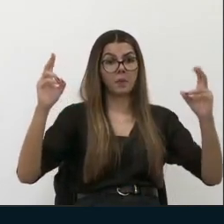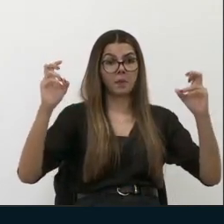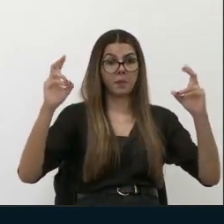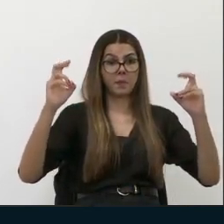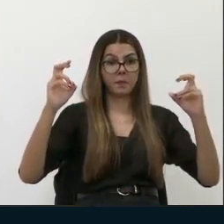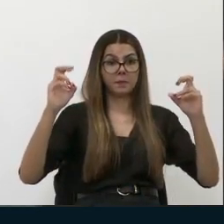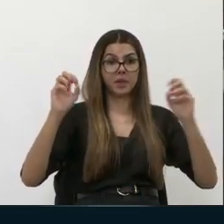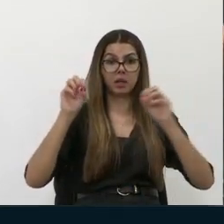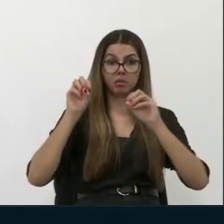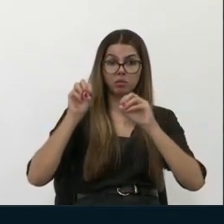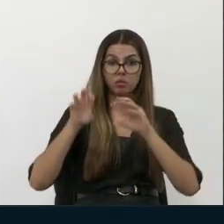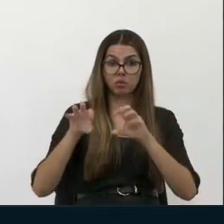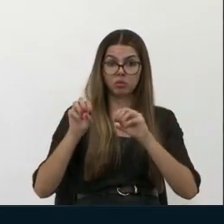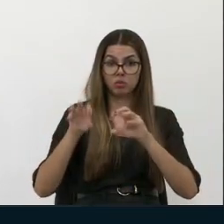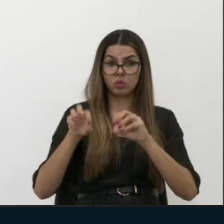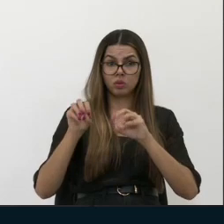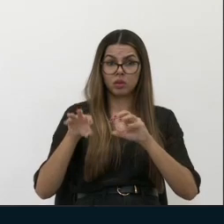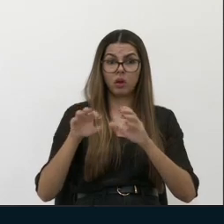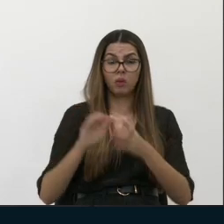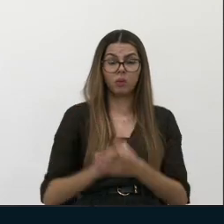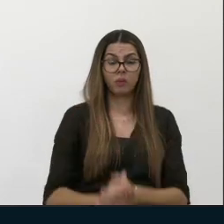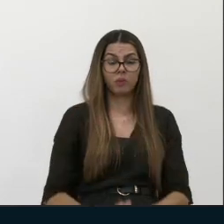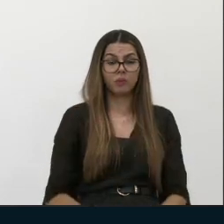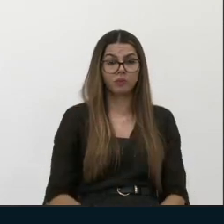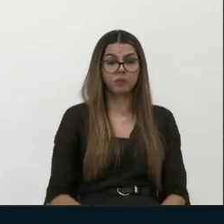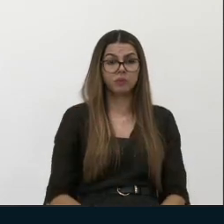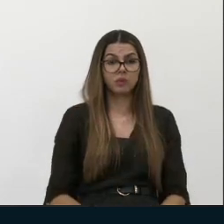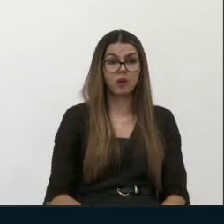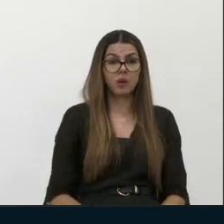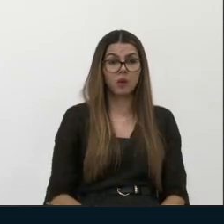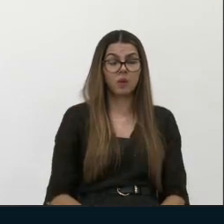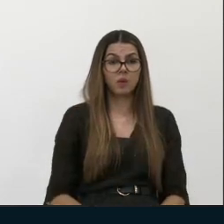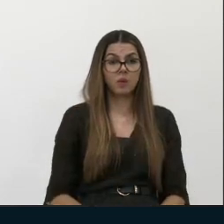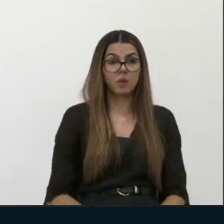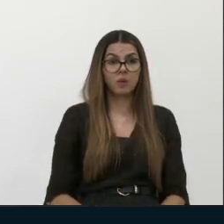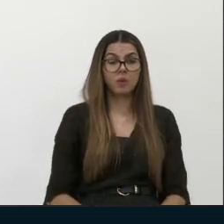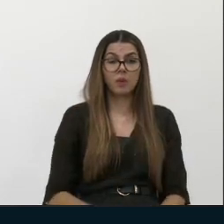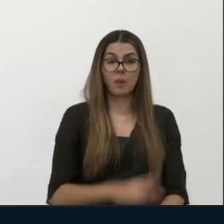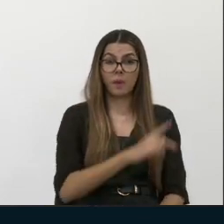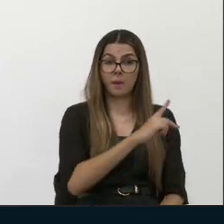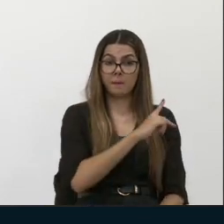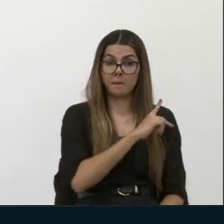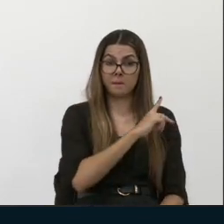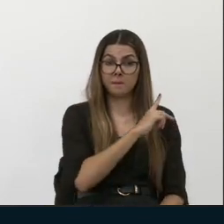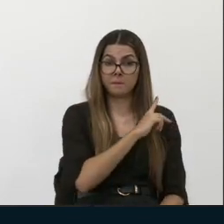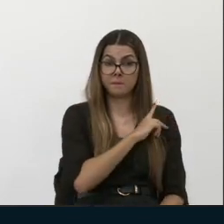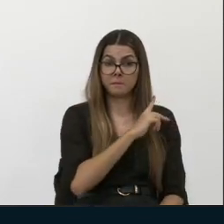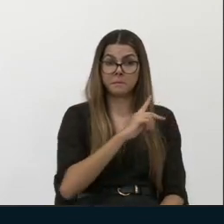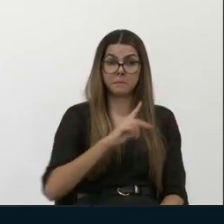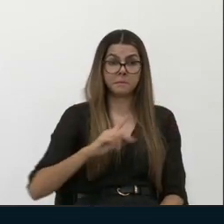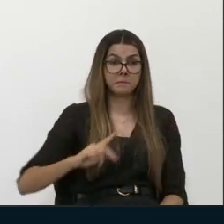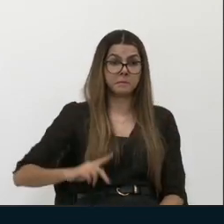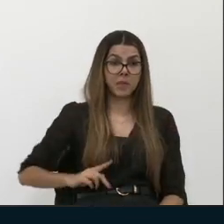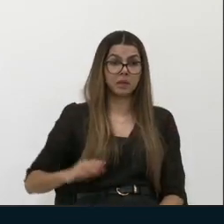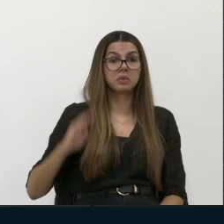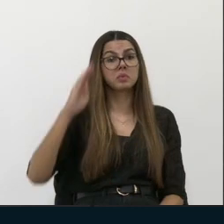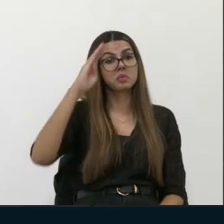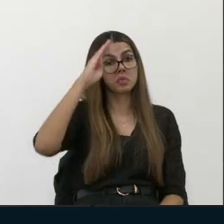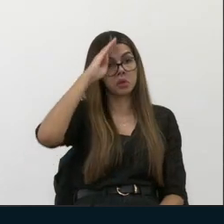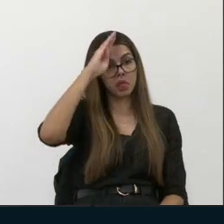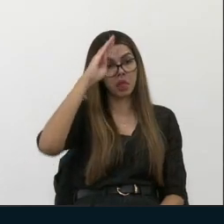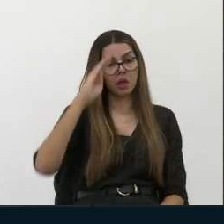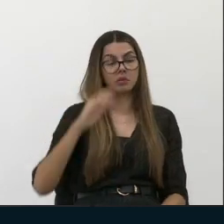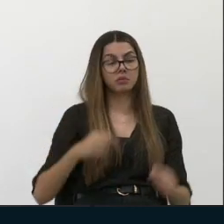da educação, vereador Martelo, foi o presidente, o ex-presidente, que não pode mais se eleger, Bolsonaro, que fez